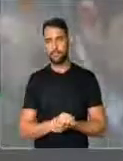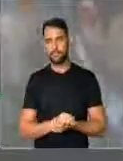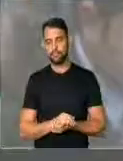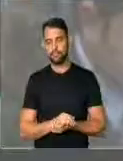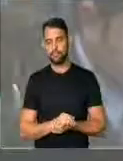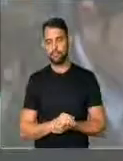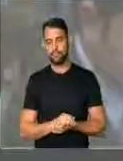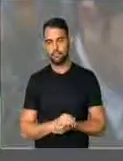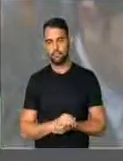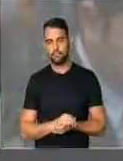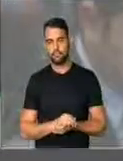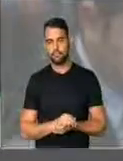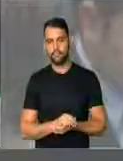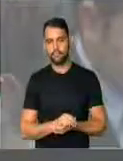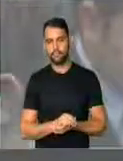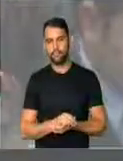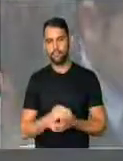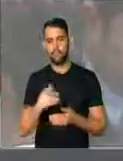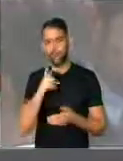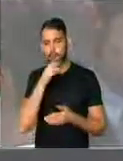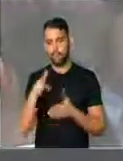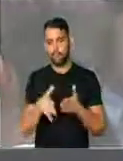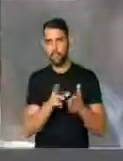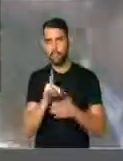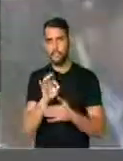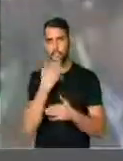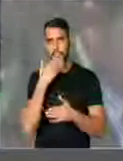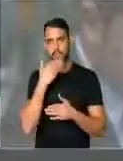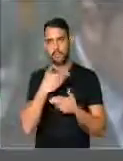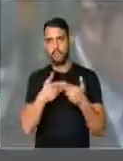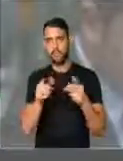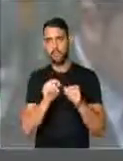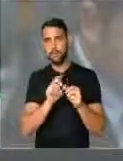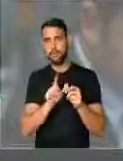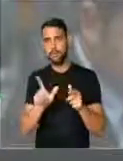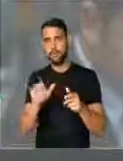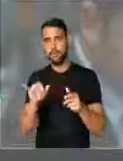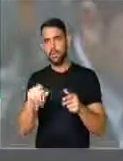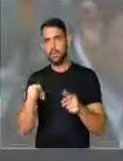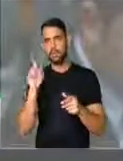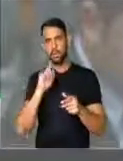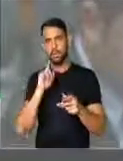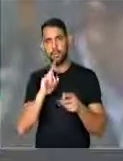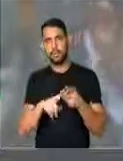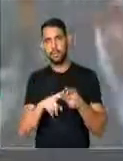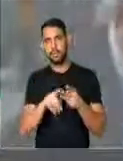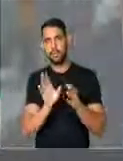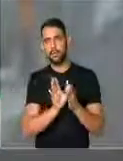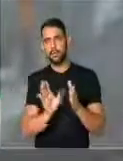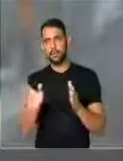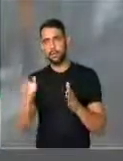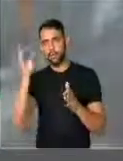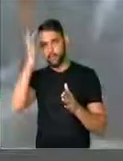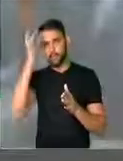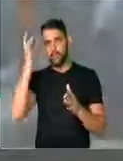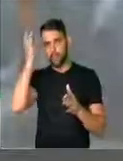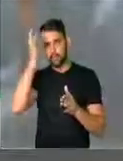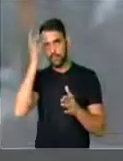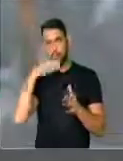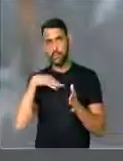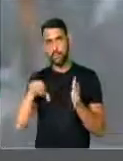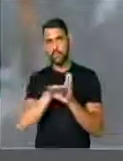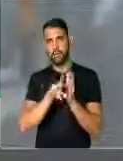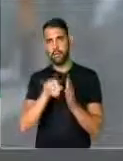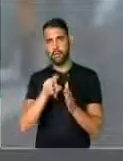Presidente, só para encerrar, deputado, do Rio, do Vale do Rio Doce, vai passar por leste de Minas Gerais, entrando no Espírito Santo até